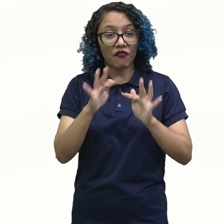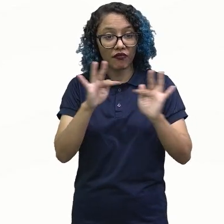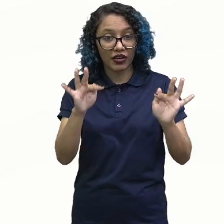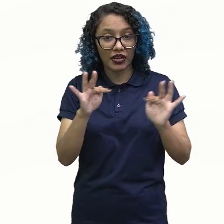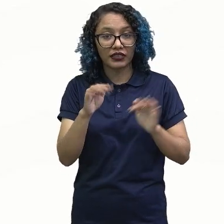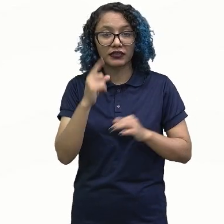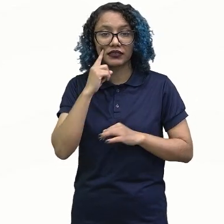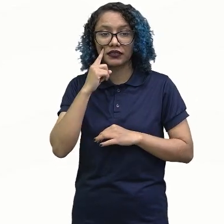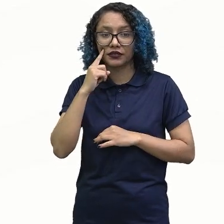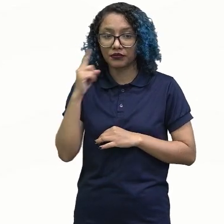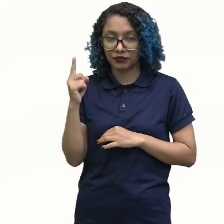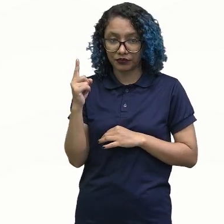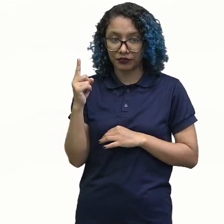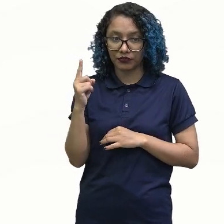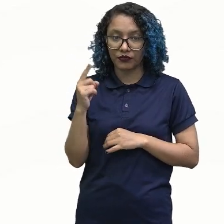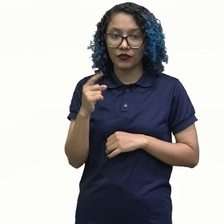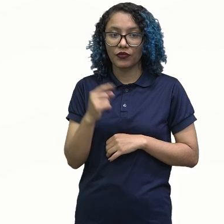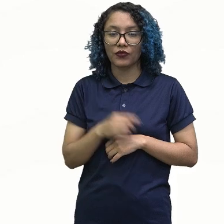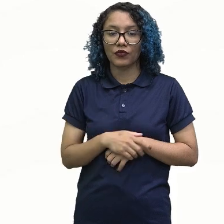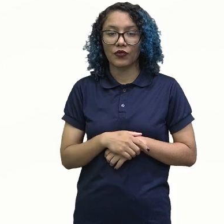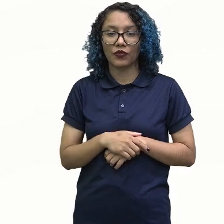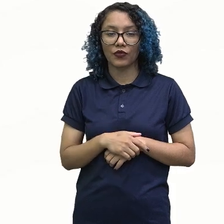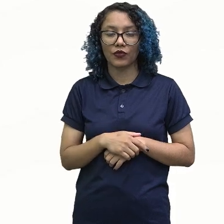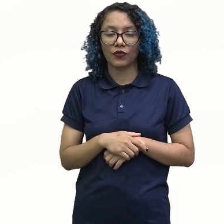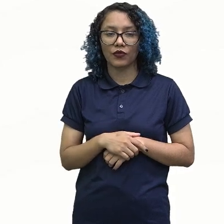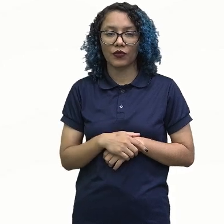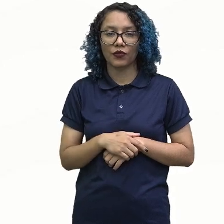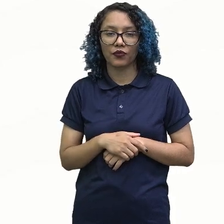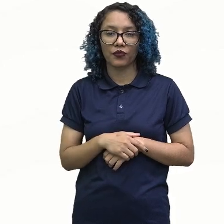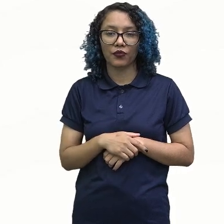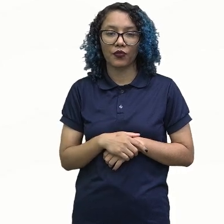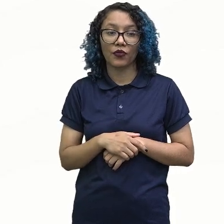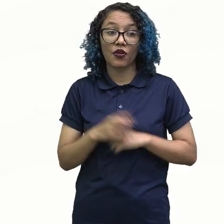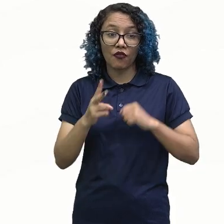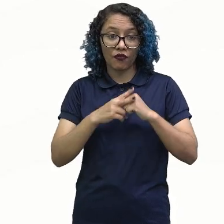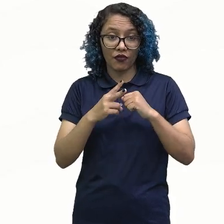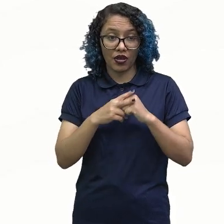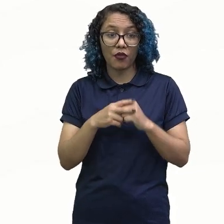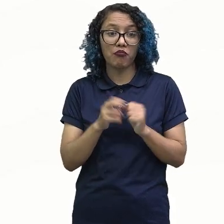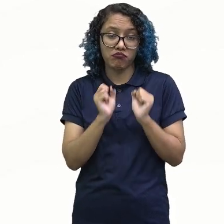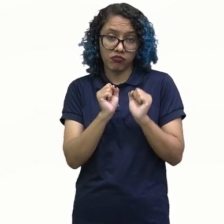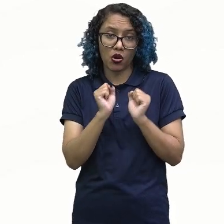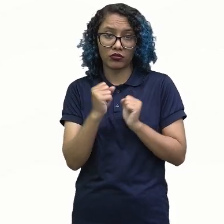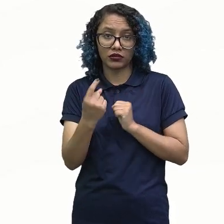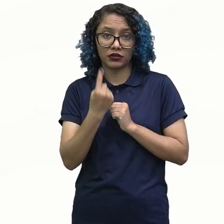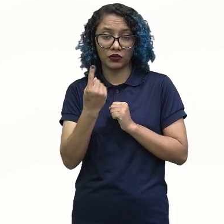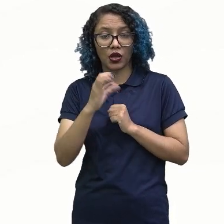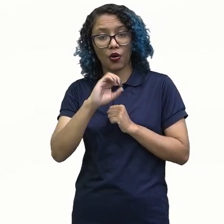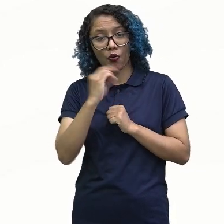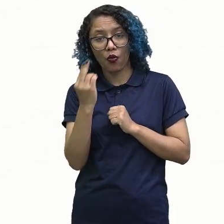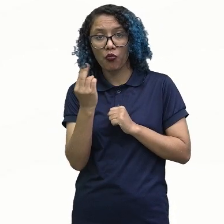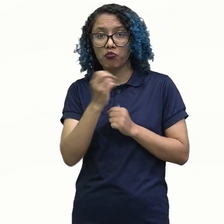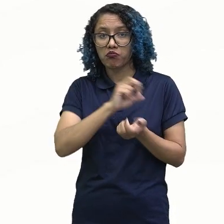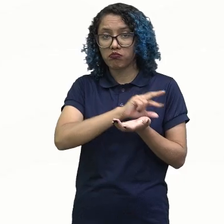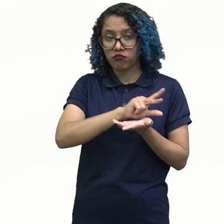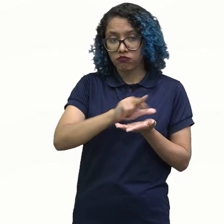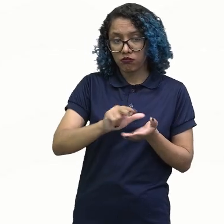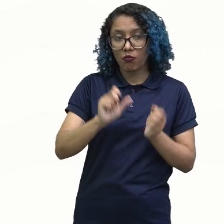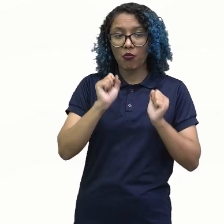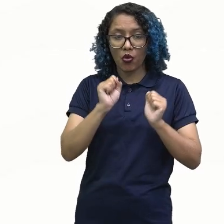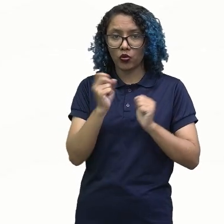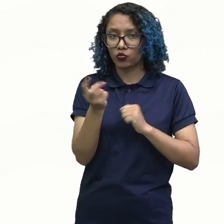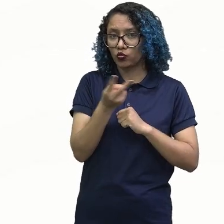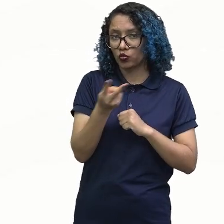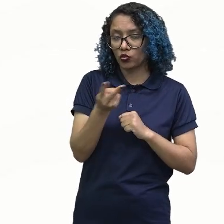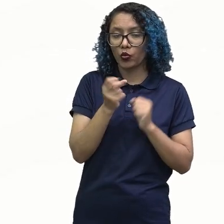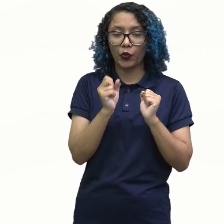Expressões um e outro, nenhum e nem outro, o verbo pode ficar no singular ou no plural. Pode acontecer das